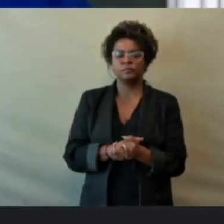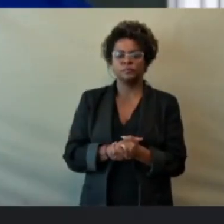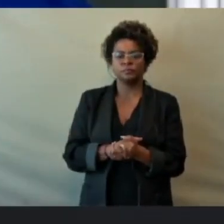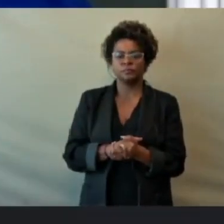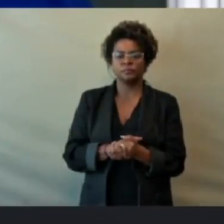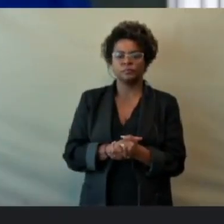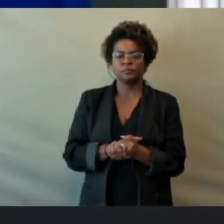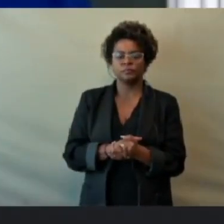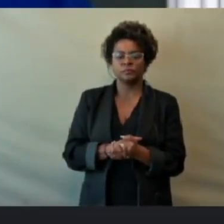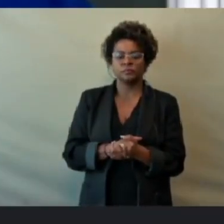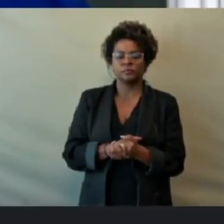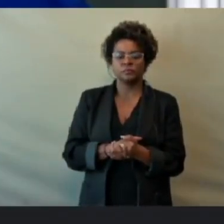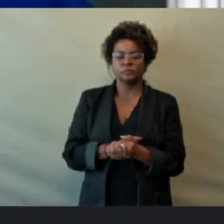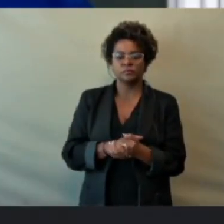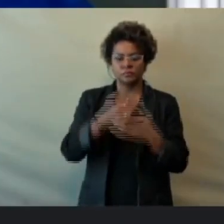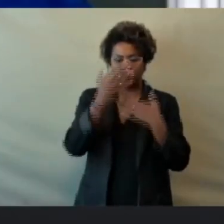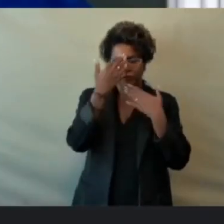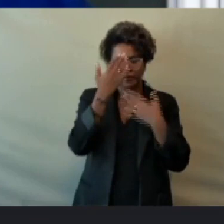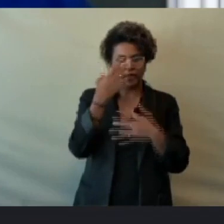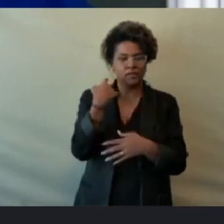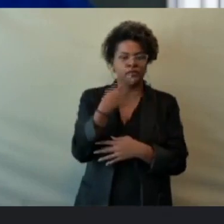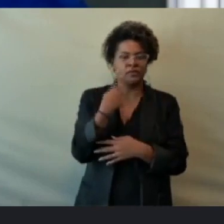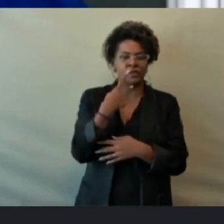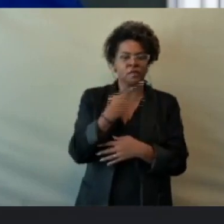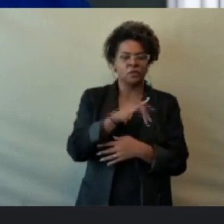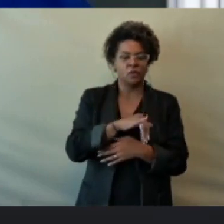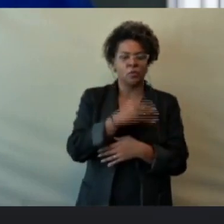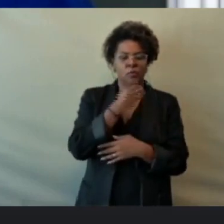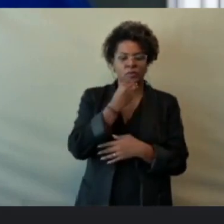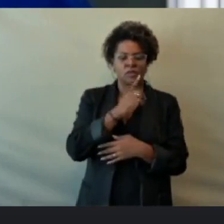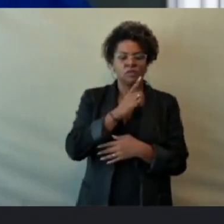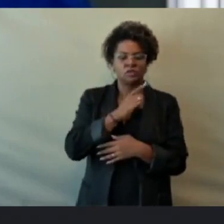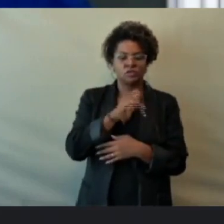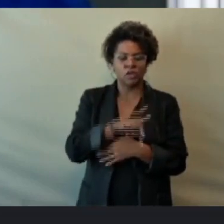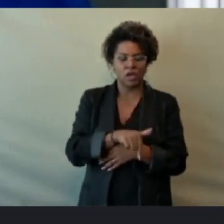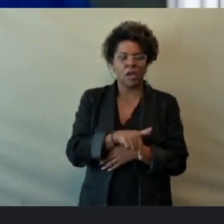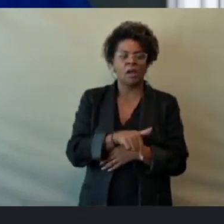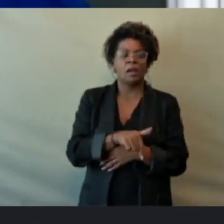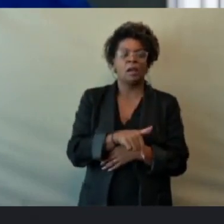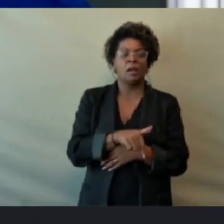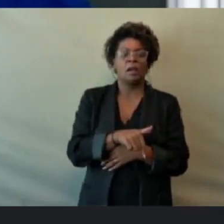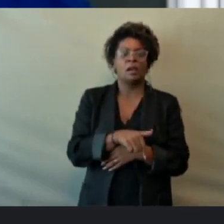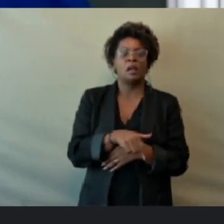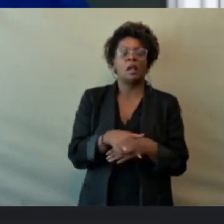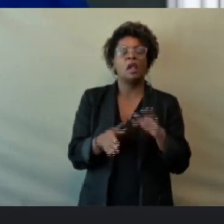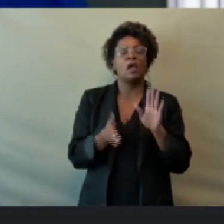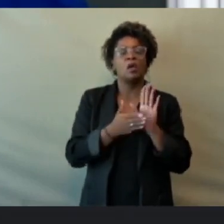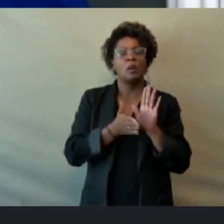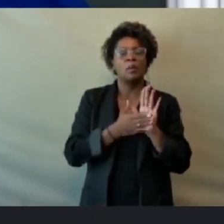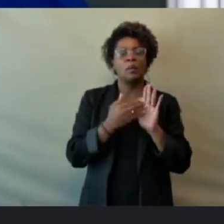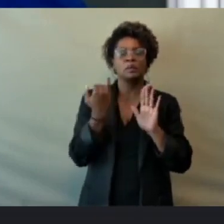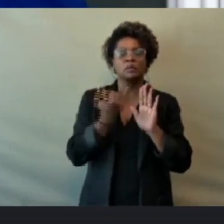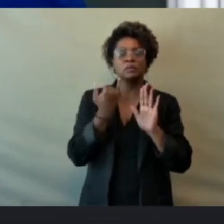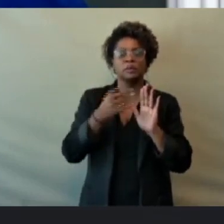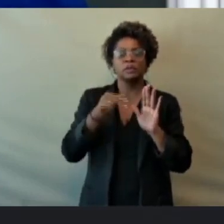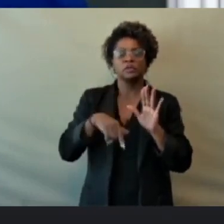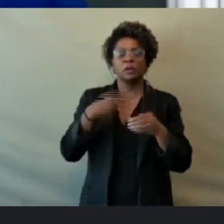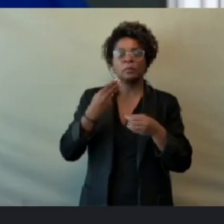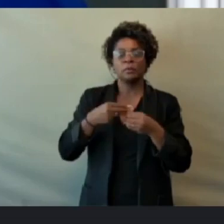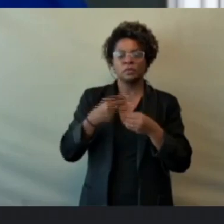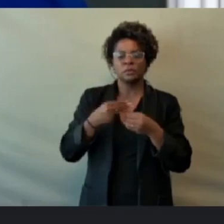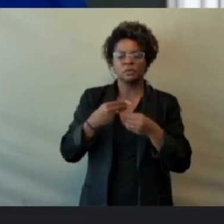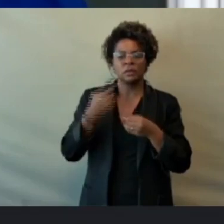vereador pela oportunidade de estar aqui trazendo essa falta tão importante para o nosso município de pensar o cuidado da pessoa